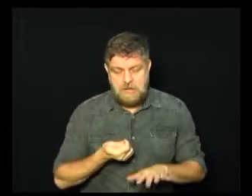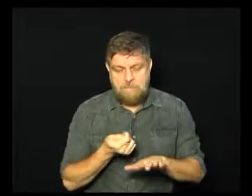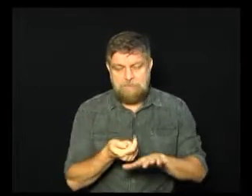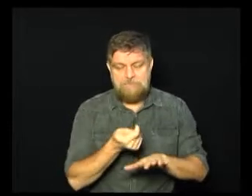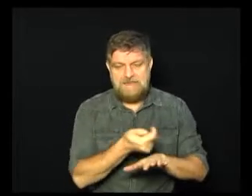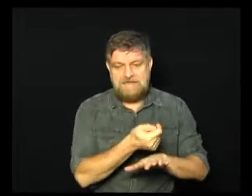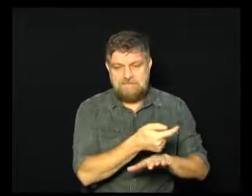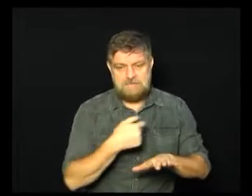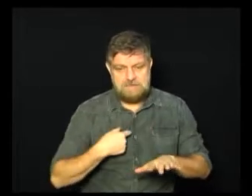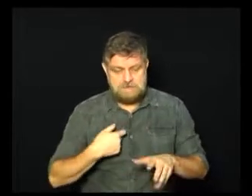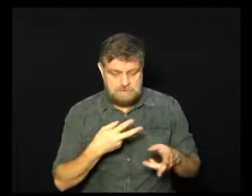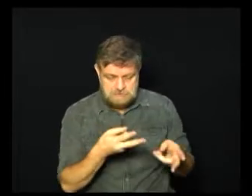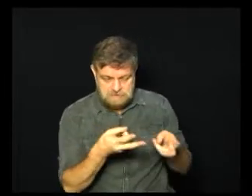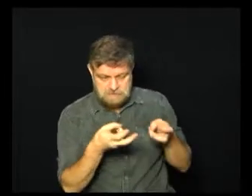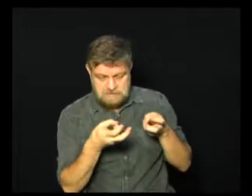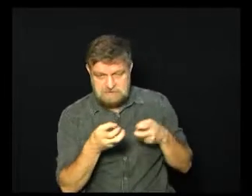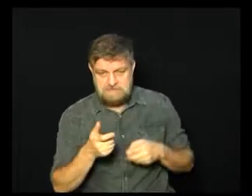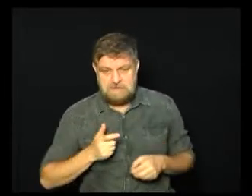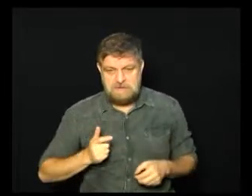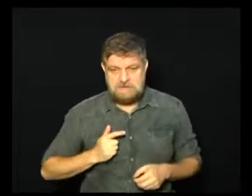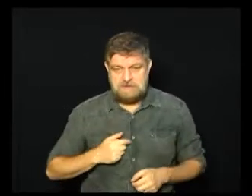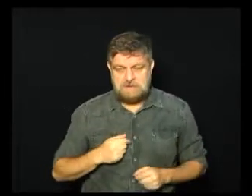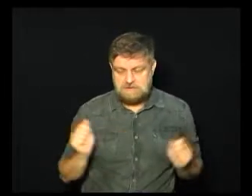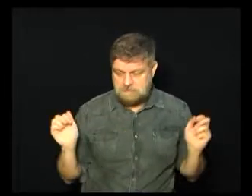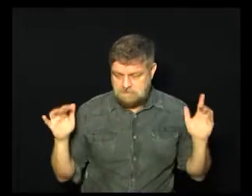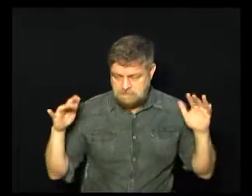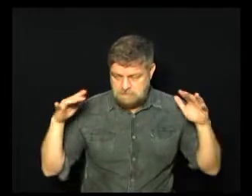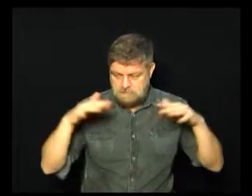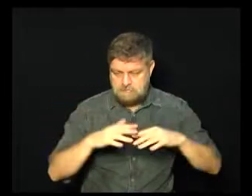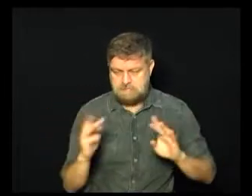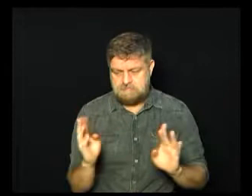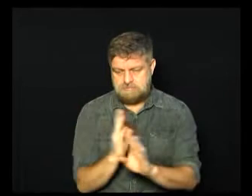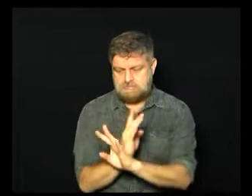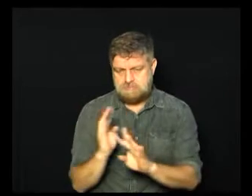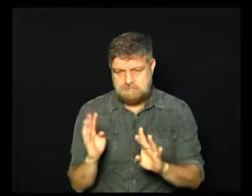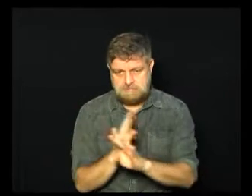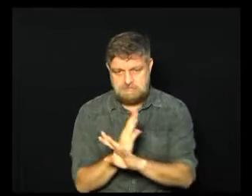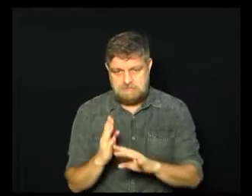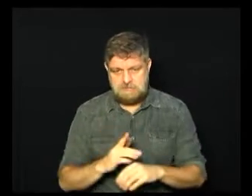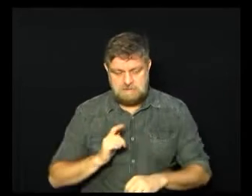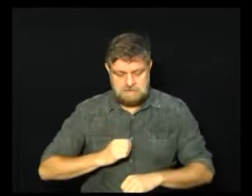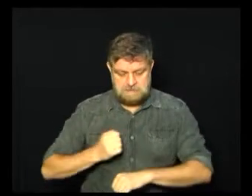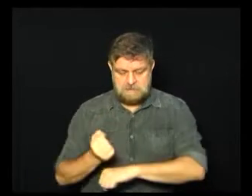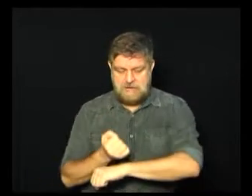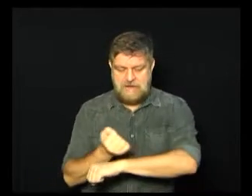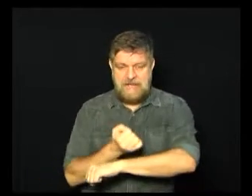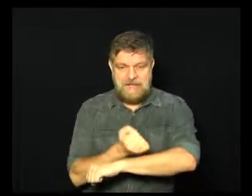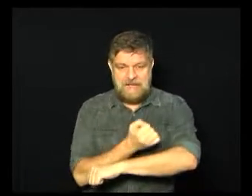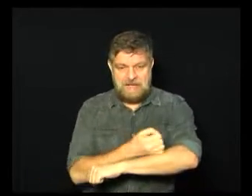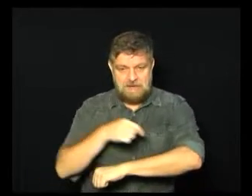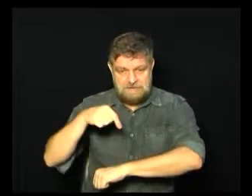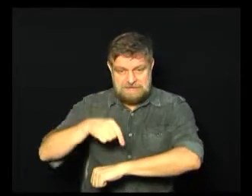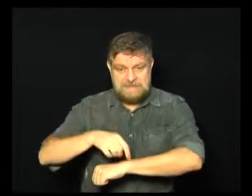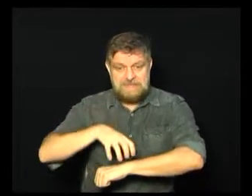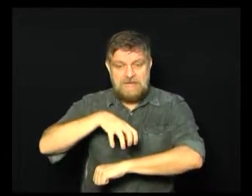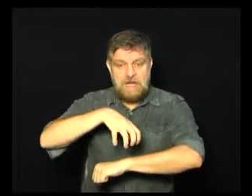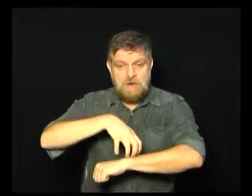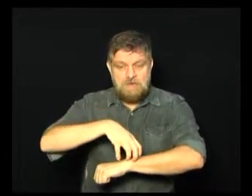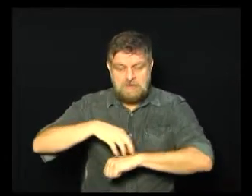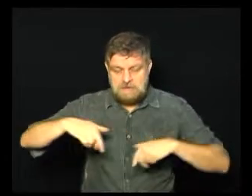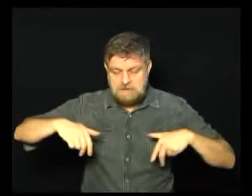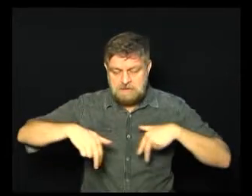essa propositura? Alta frequência na circulação de pessoas, fazer com que a calçada seja um ambiente de estar, inibir